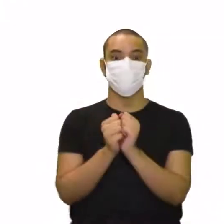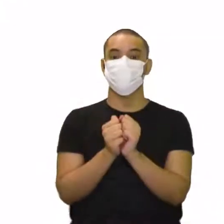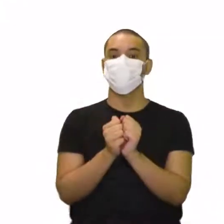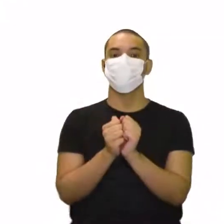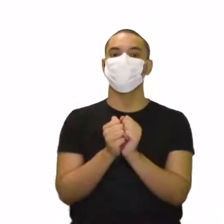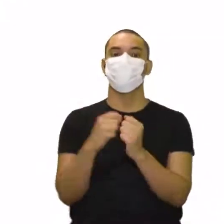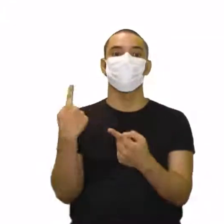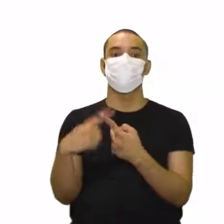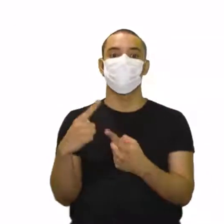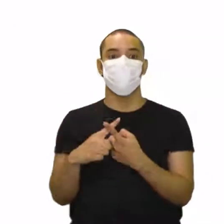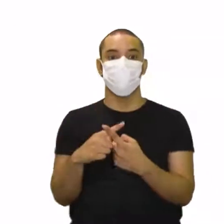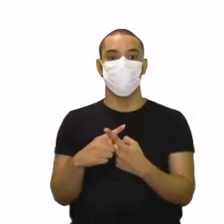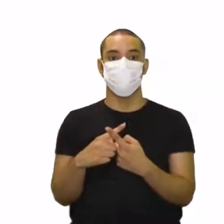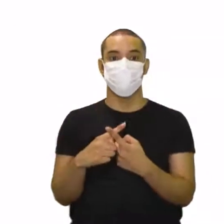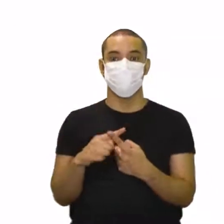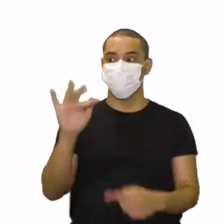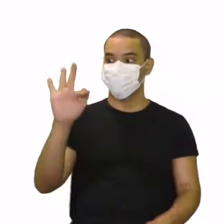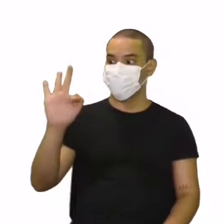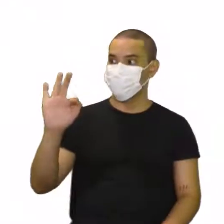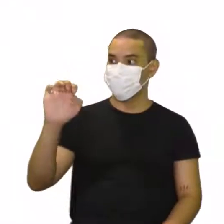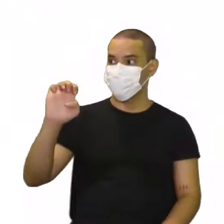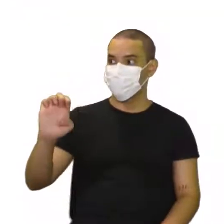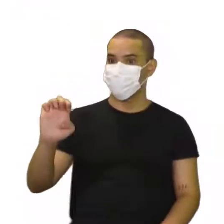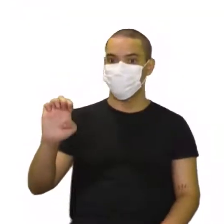quê? Porque